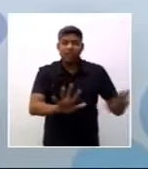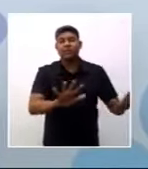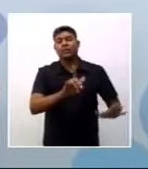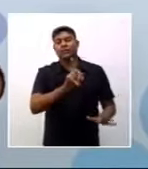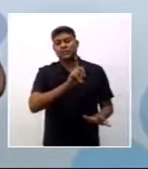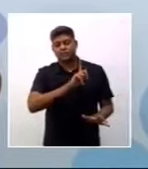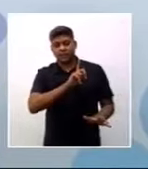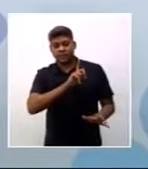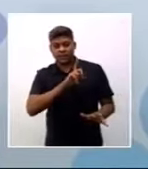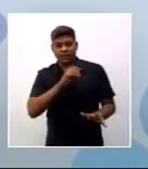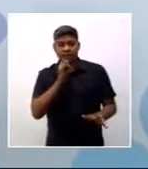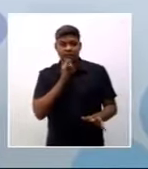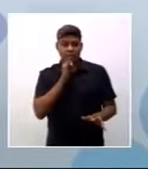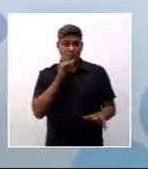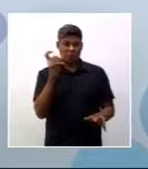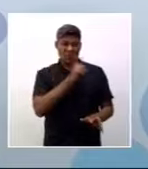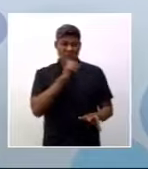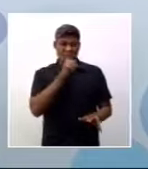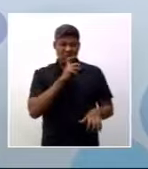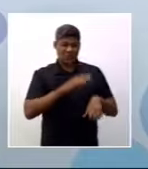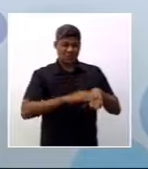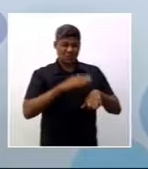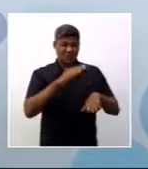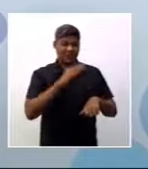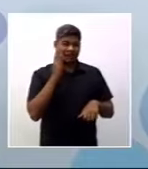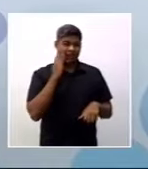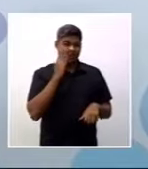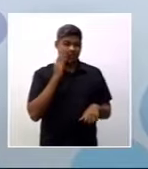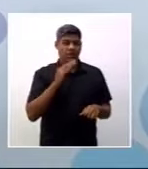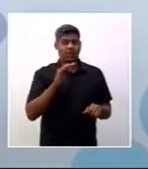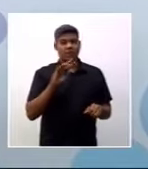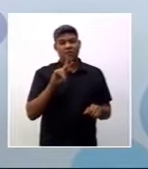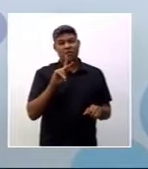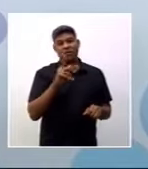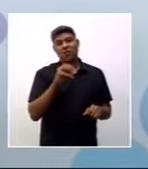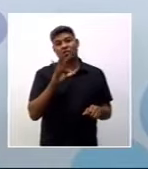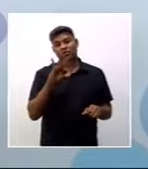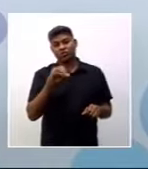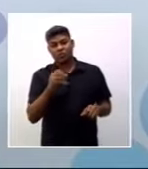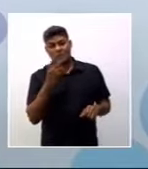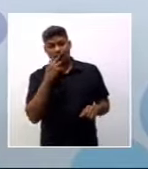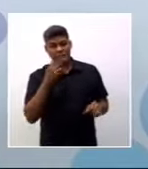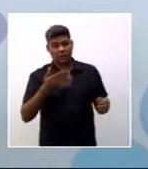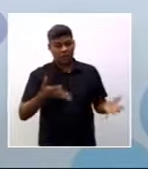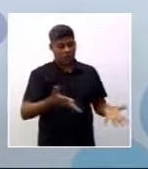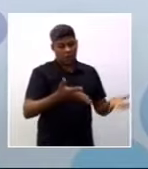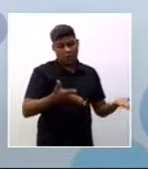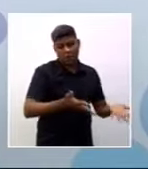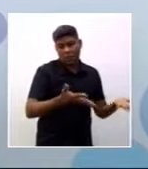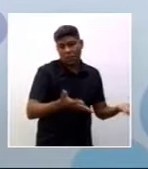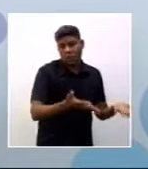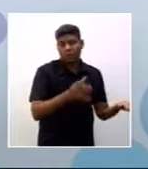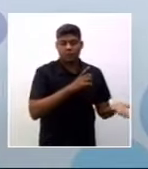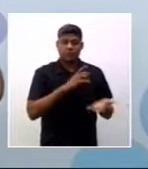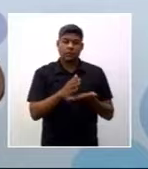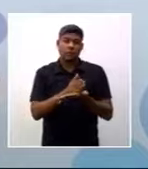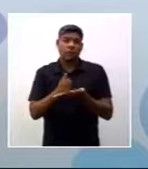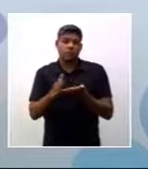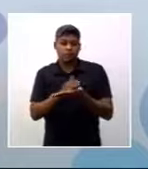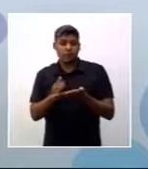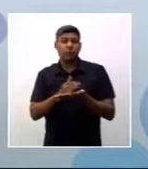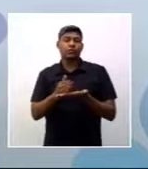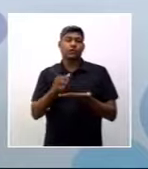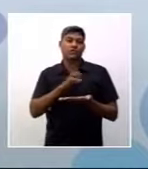questão de que não é tão mentiroso assim a não ser quando é um photoshop para justamente iludir vocês existem alguns tipo de photoshop